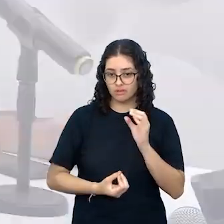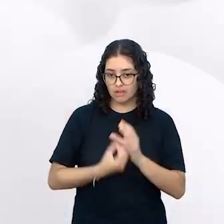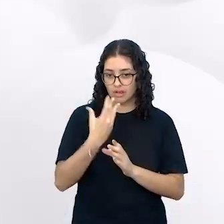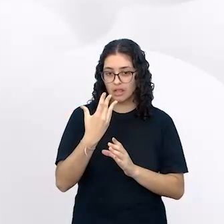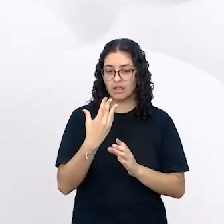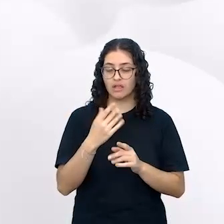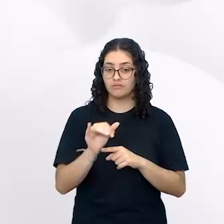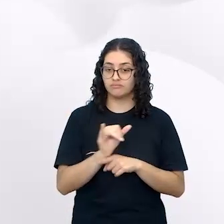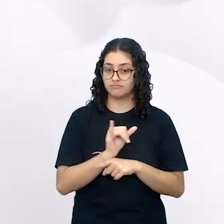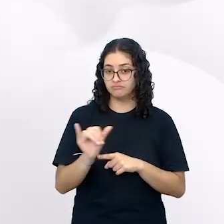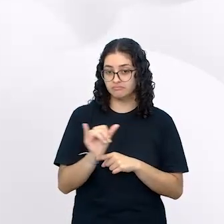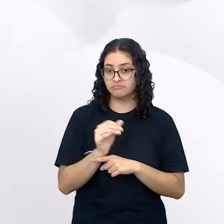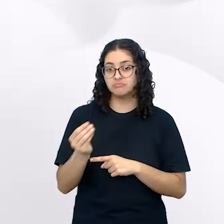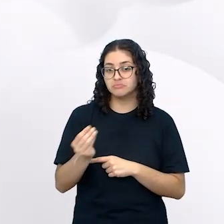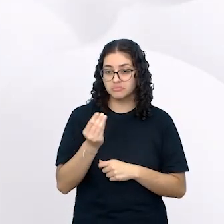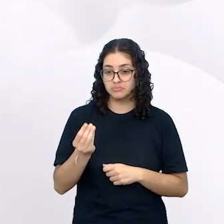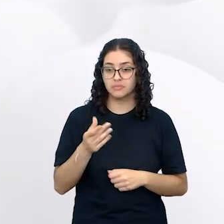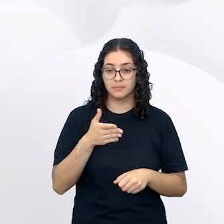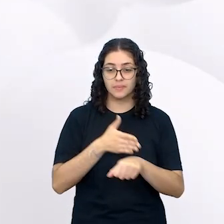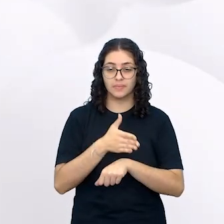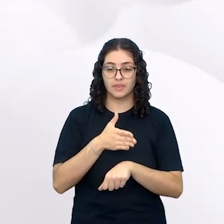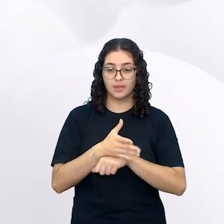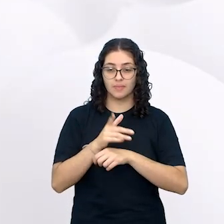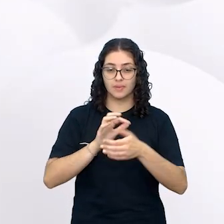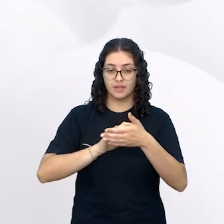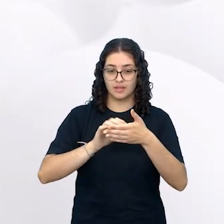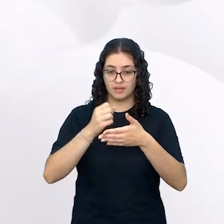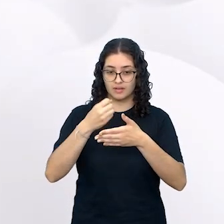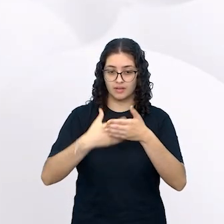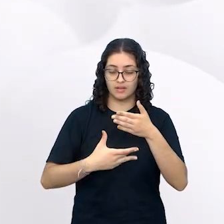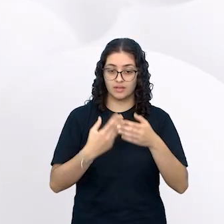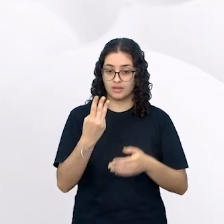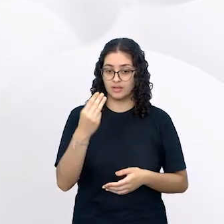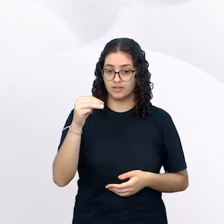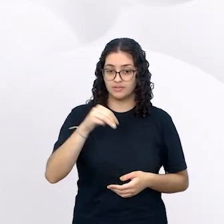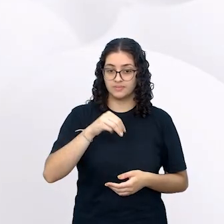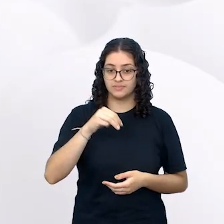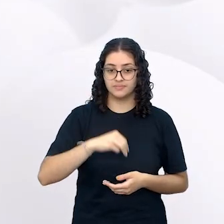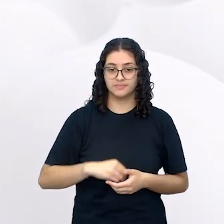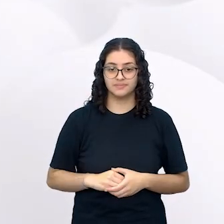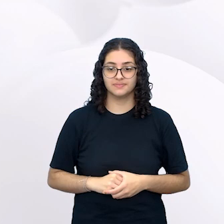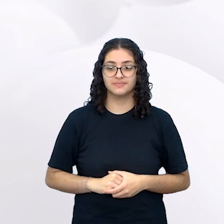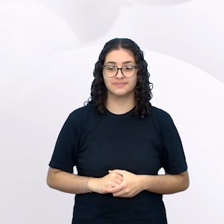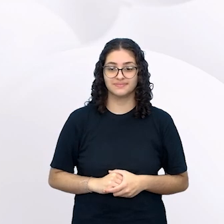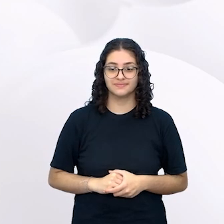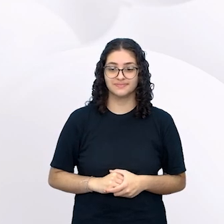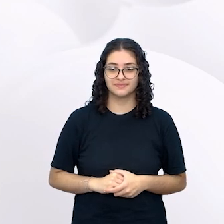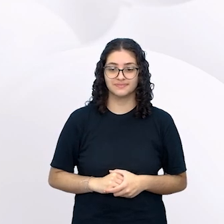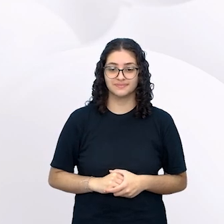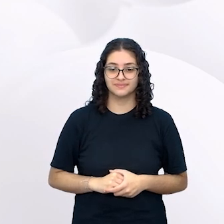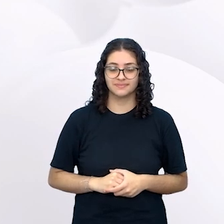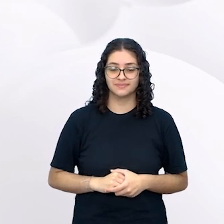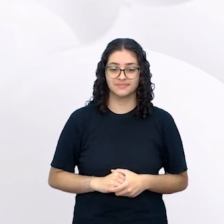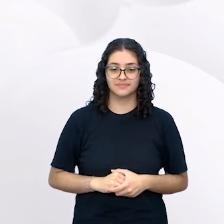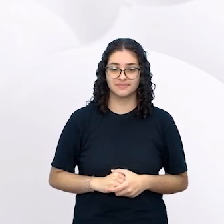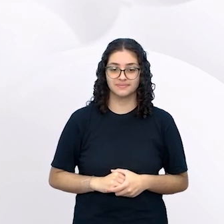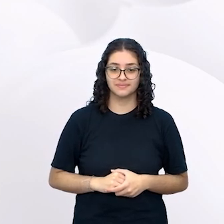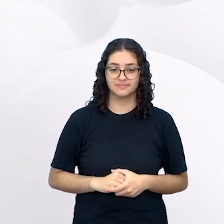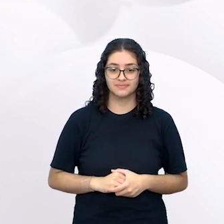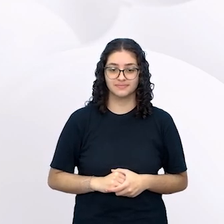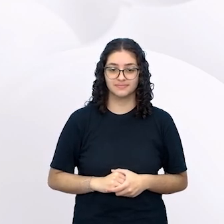estratégias? Participem pelo chat. 3 minutinhos aí, né, Kimi? Isso. 3 minutinhos.